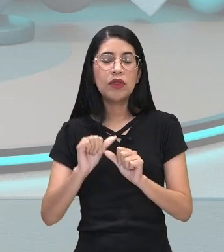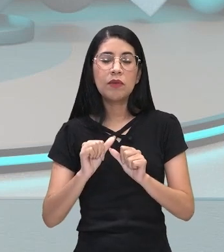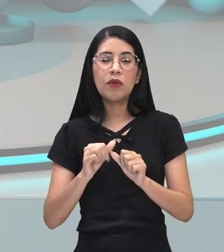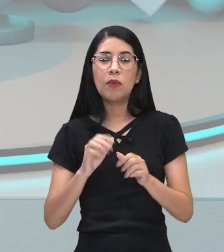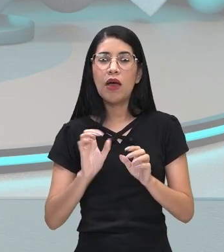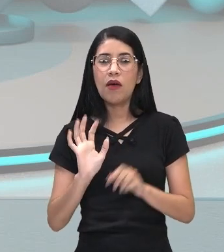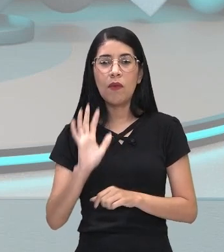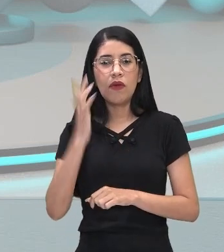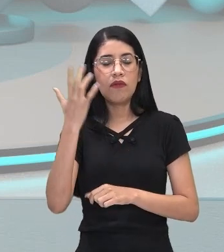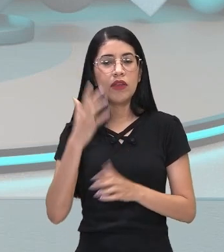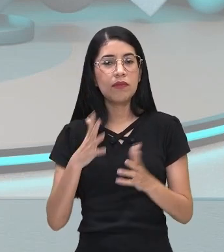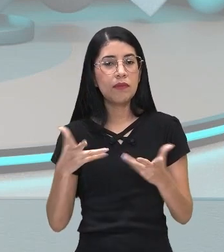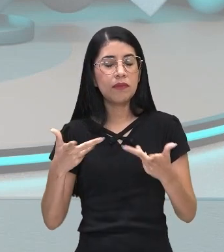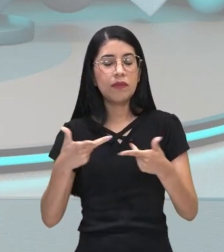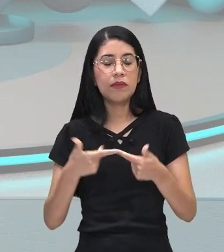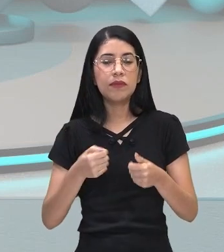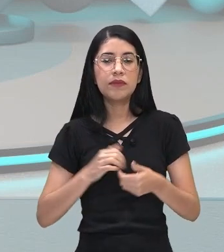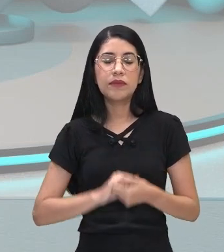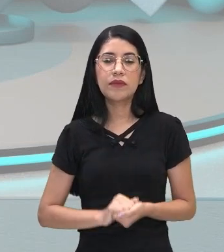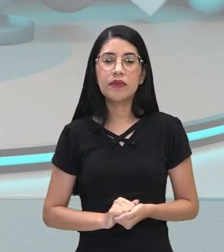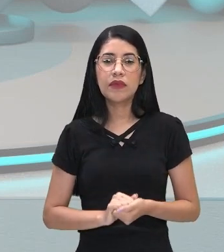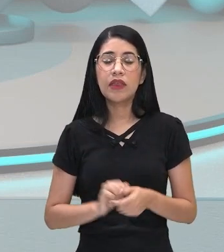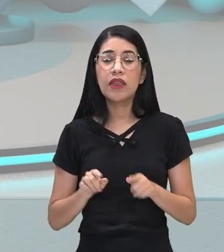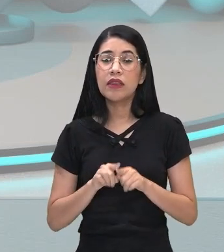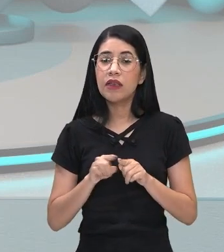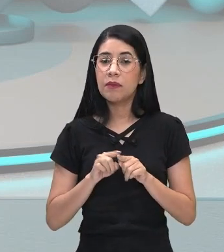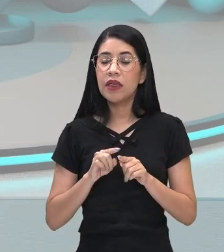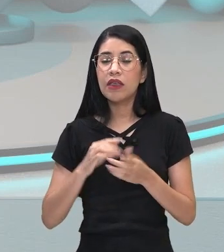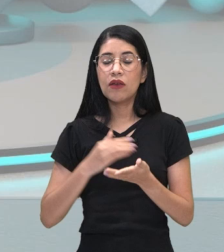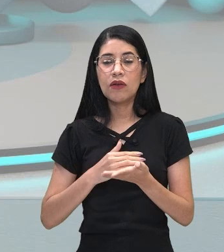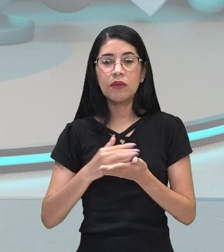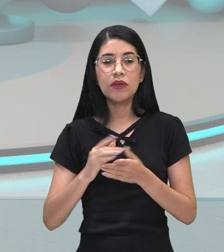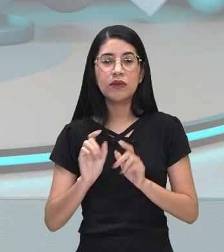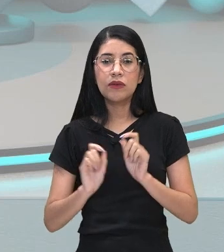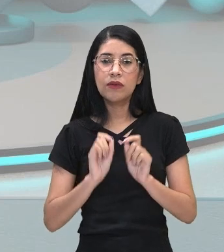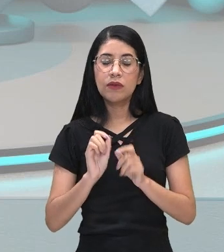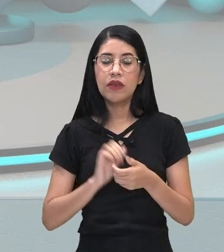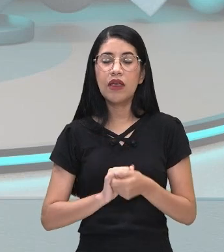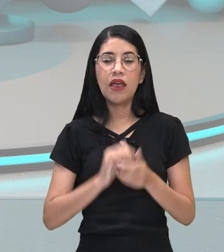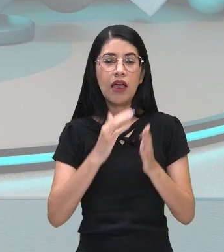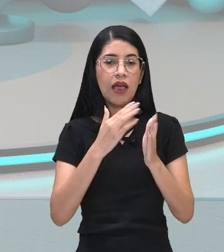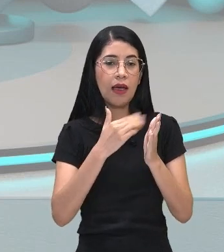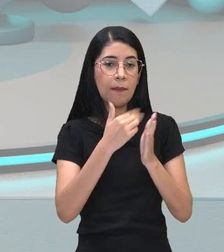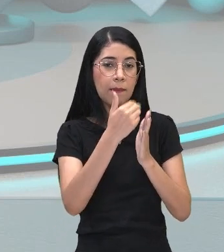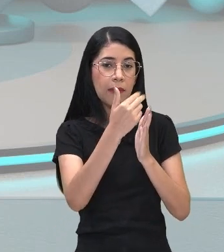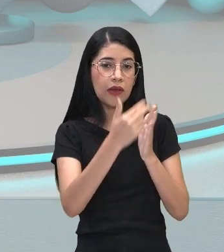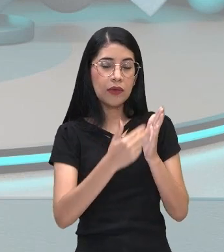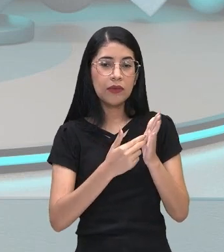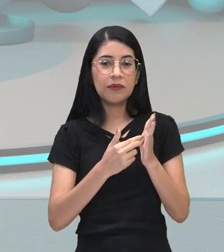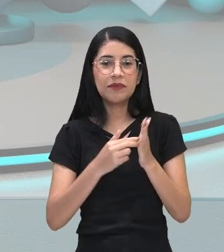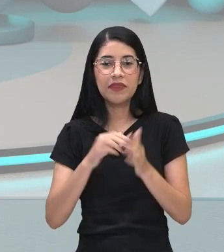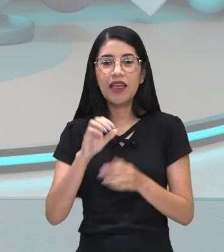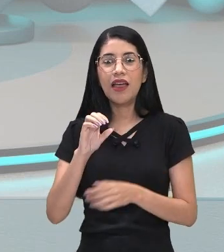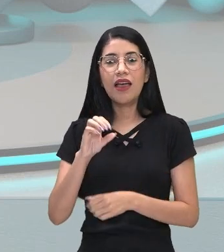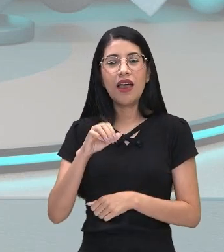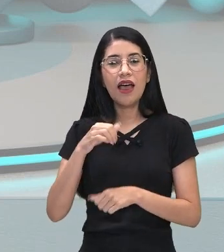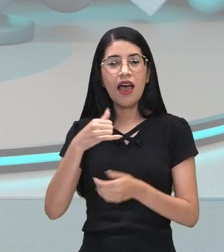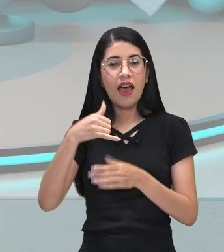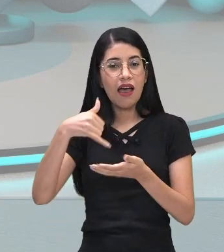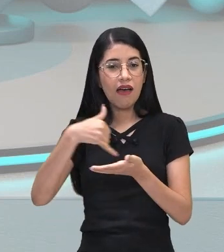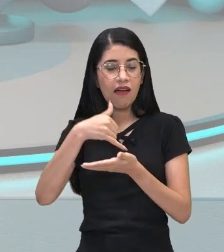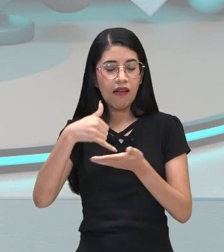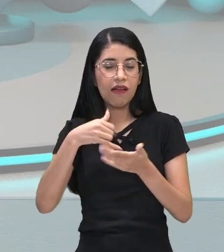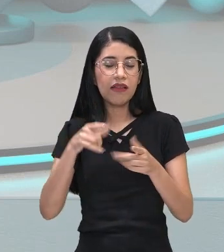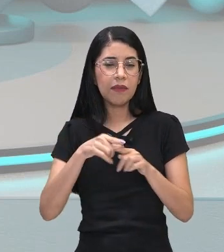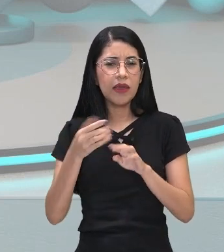grande novidade introduzida pelo gótico foi a pintura a óleo. Lembra que a pintura